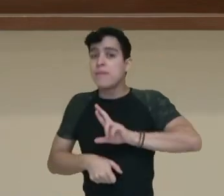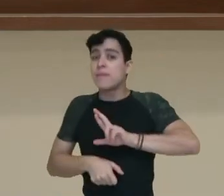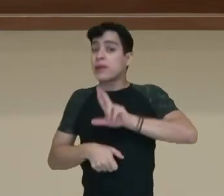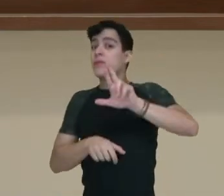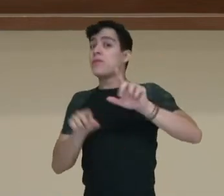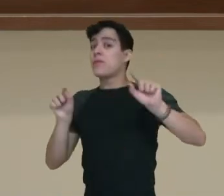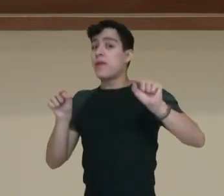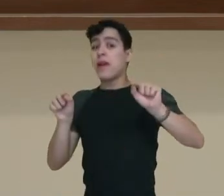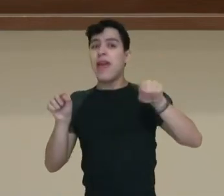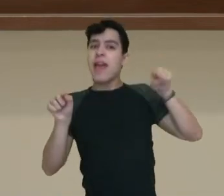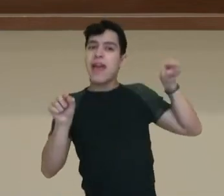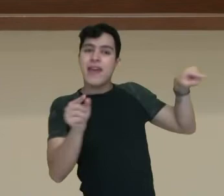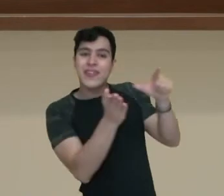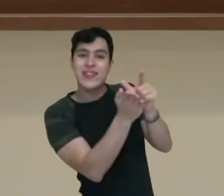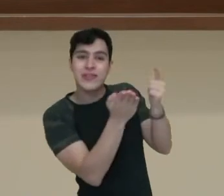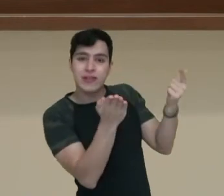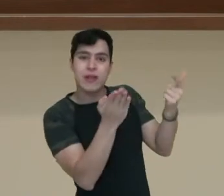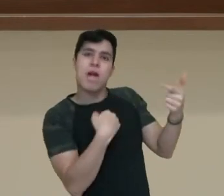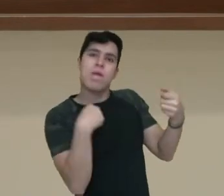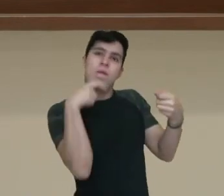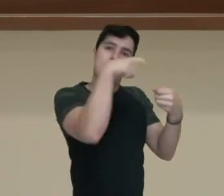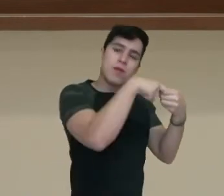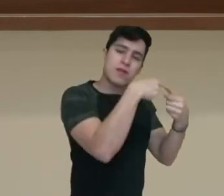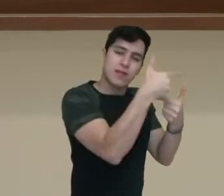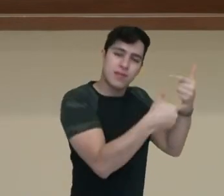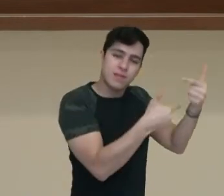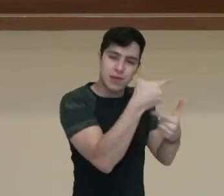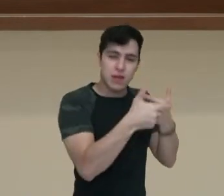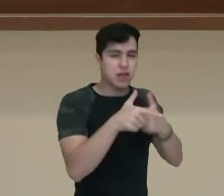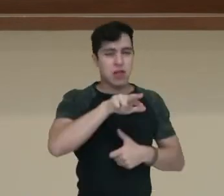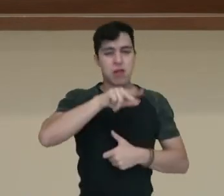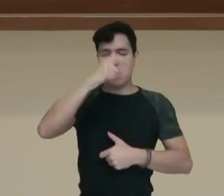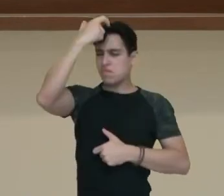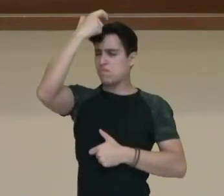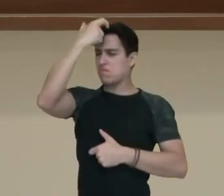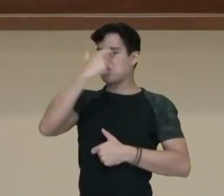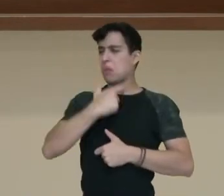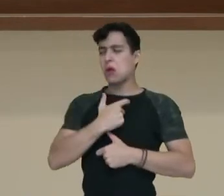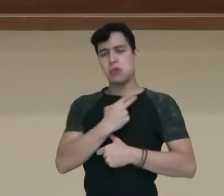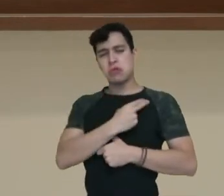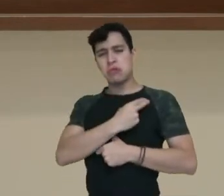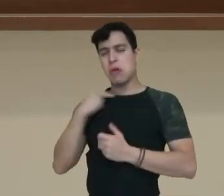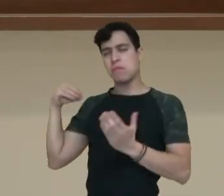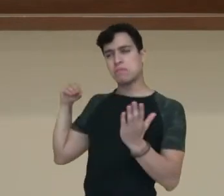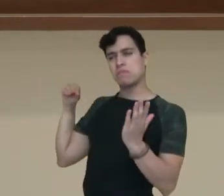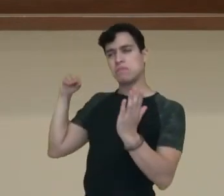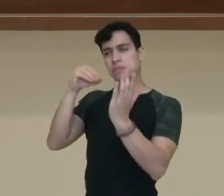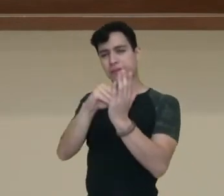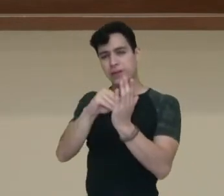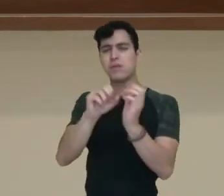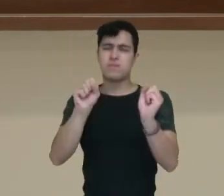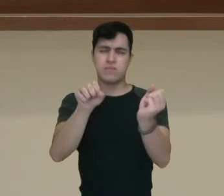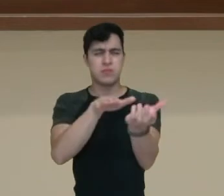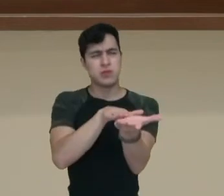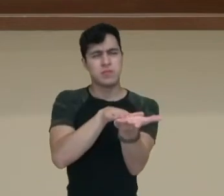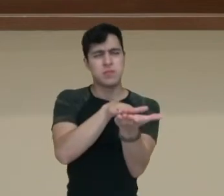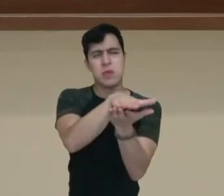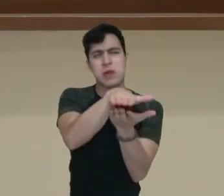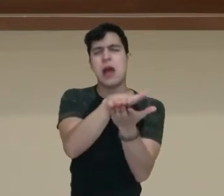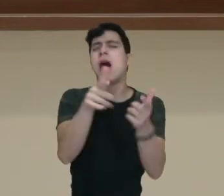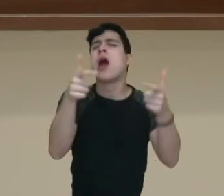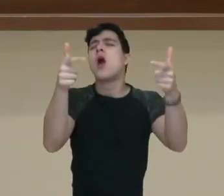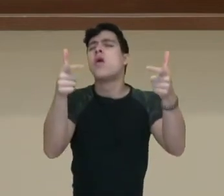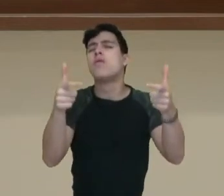jornal ou a revista para a qual ele trabalha. Então, não é só a pessoa em si. Pode ser uma pessoa que publica num blog, aí ela representa